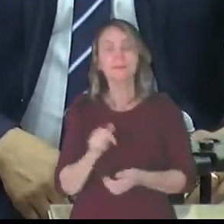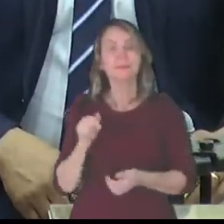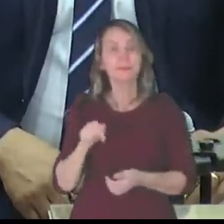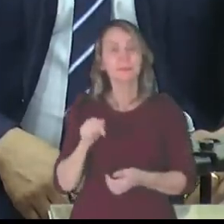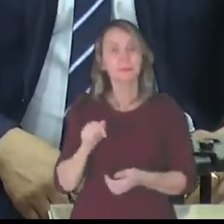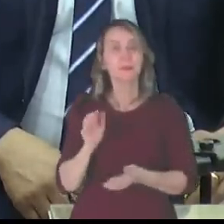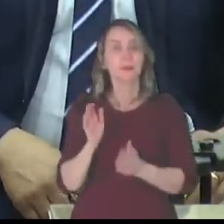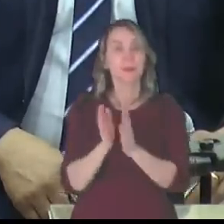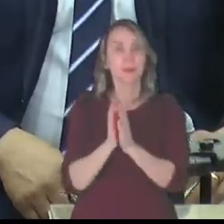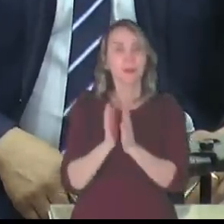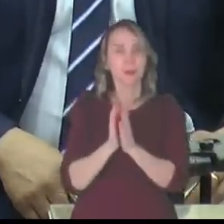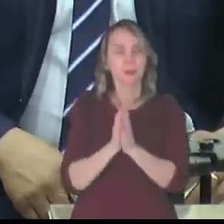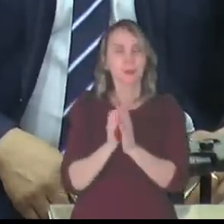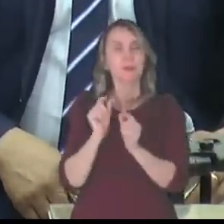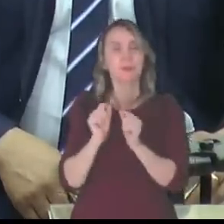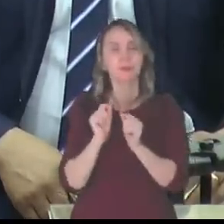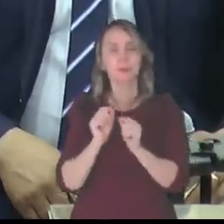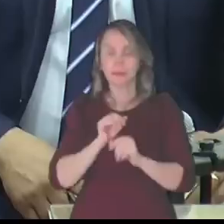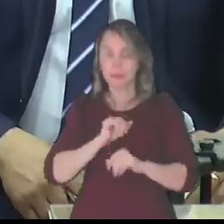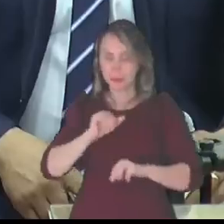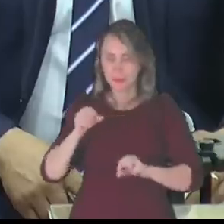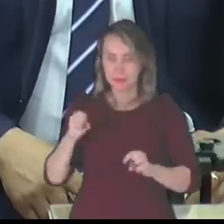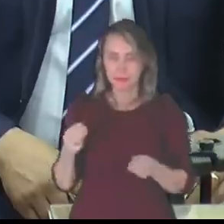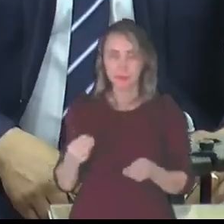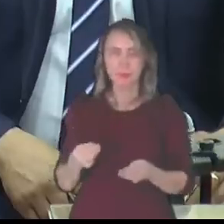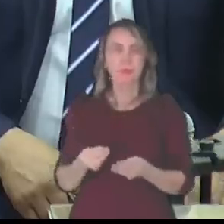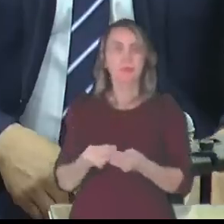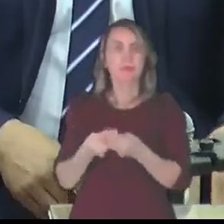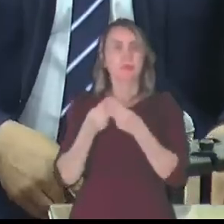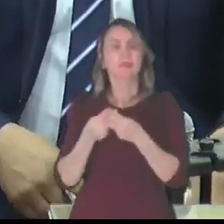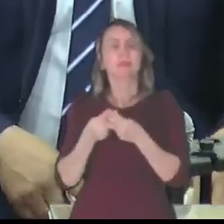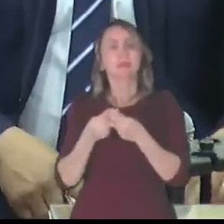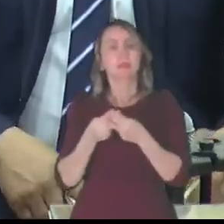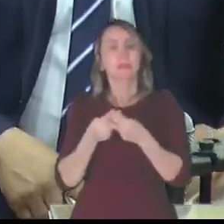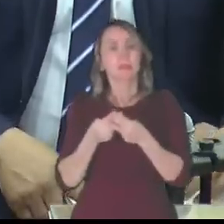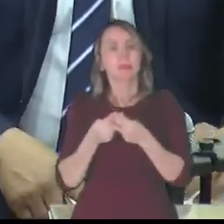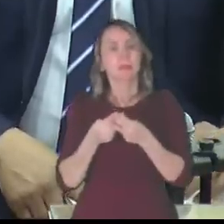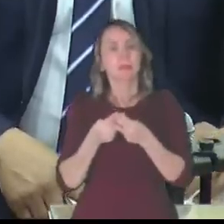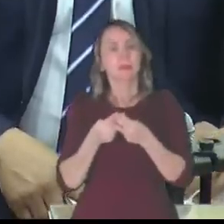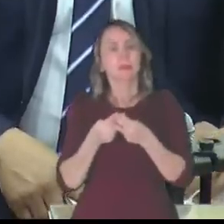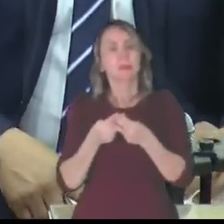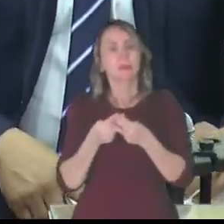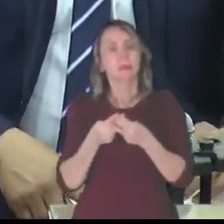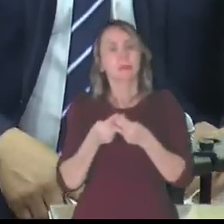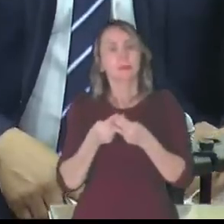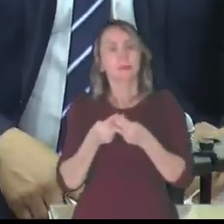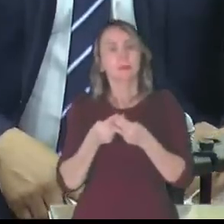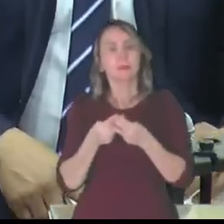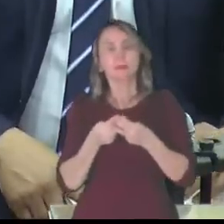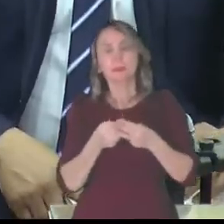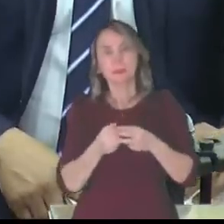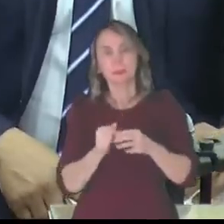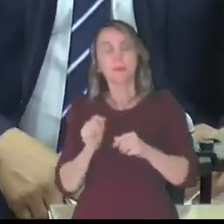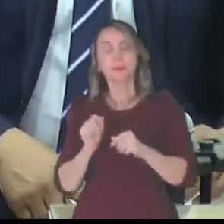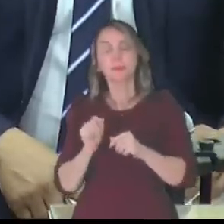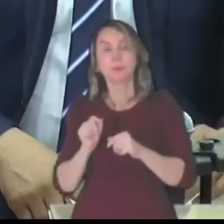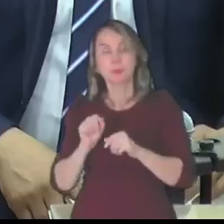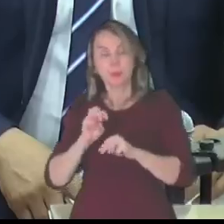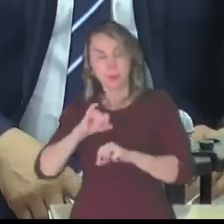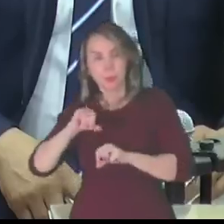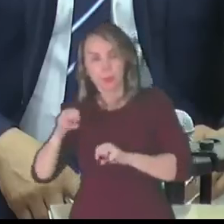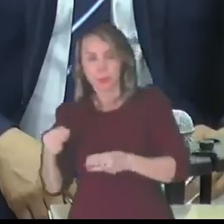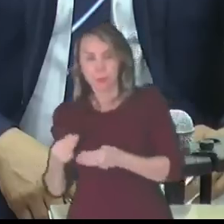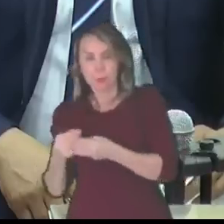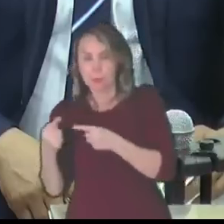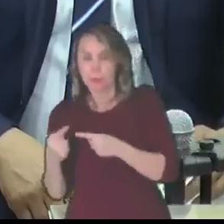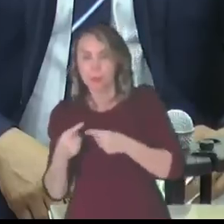levantou contra ou melhor quando os judeus se levantaram contra a Igreja Senhor porque quando eles disseram que Deus